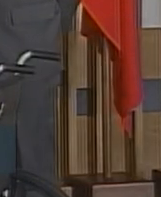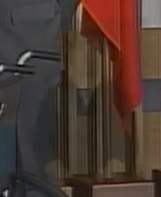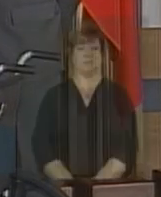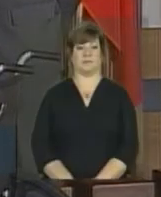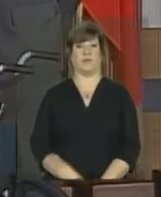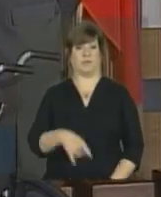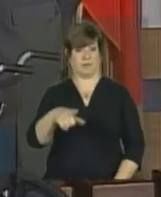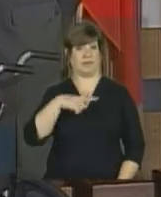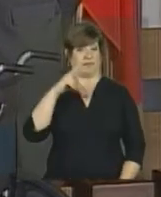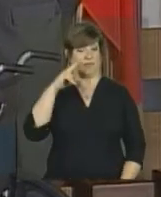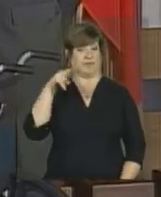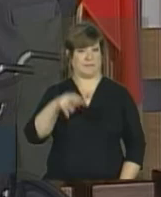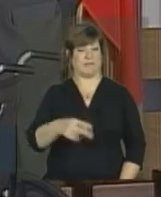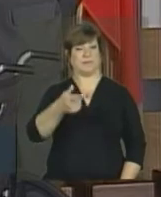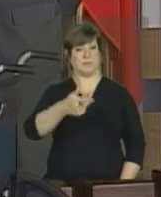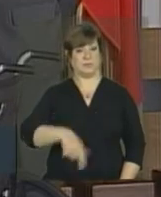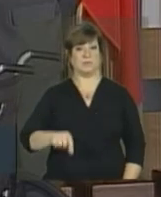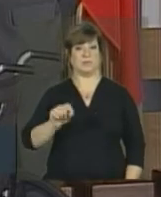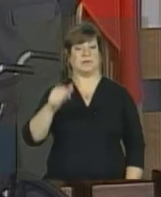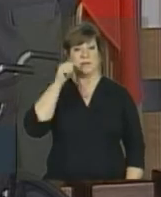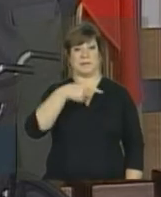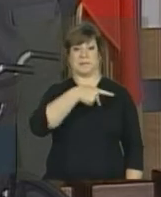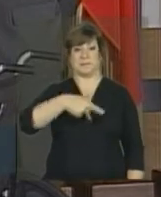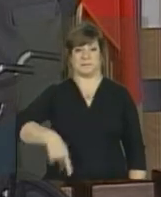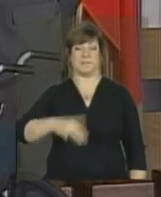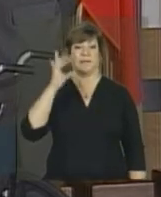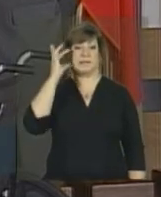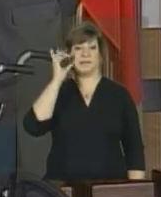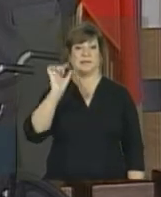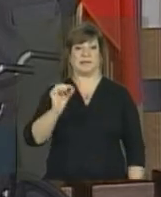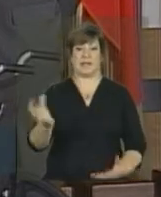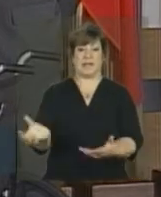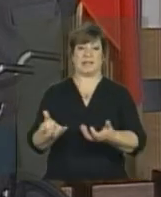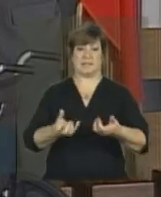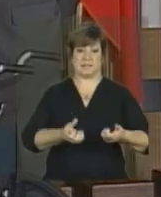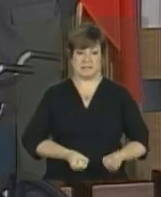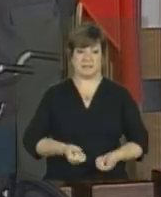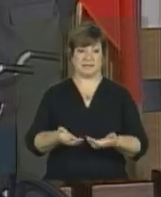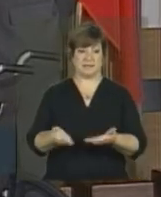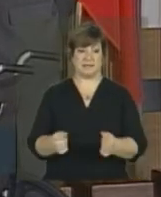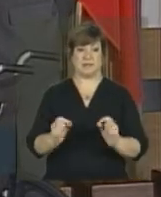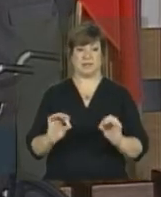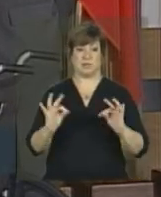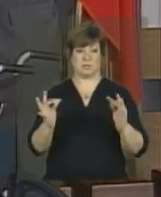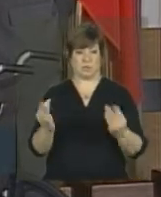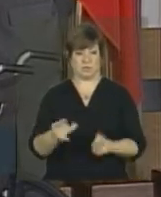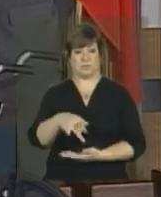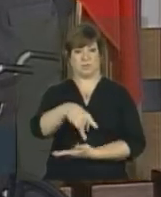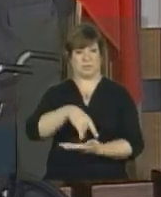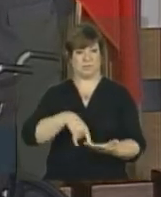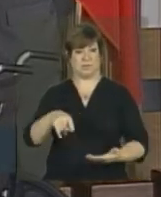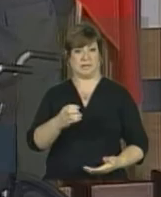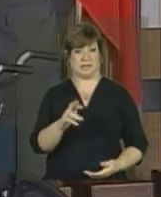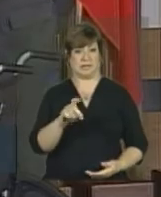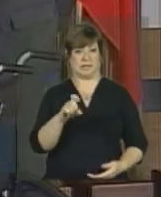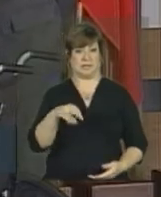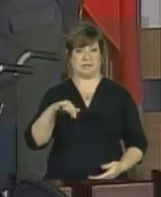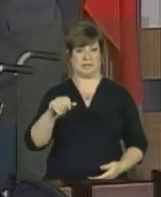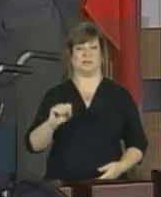Você acompanha mais uma vez a presidenta Dilma recebendo as credenciais